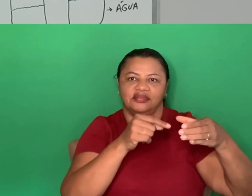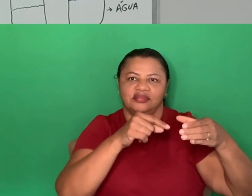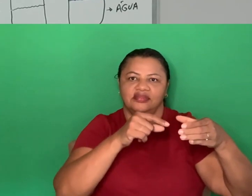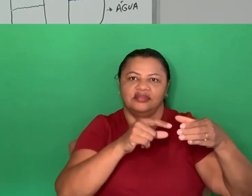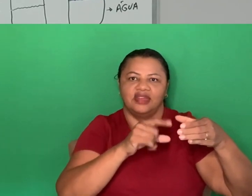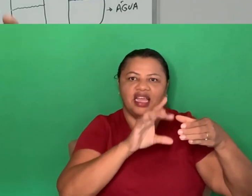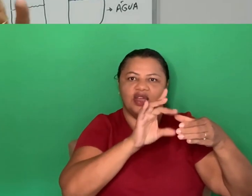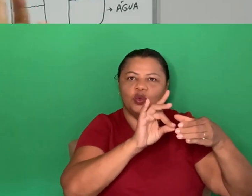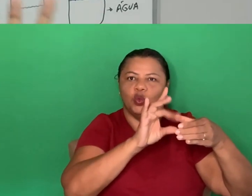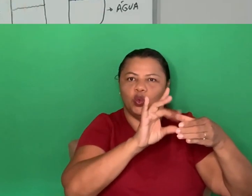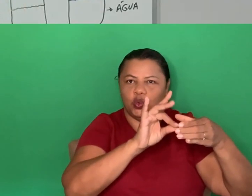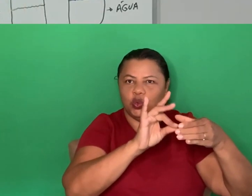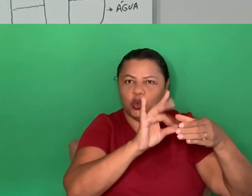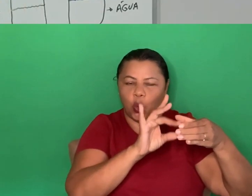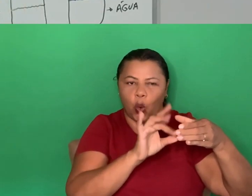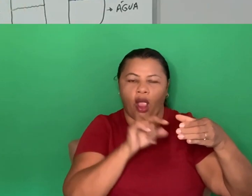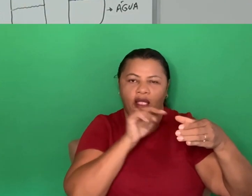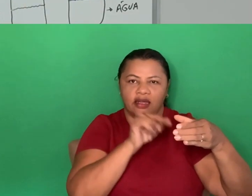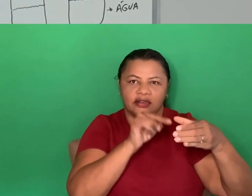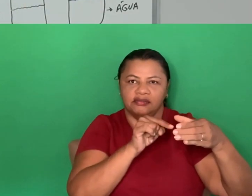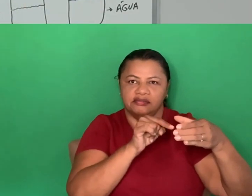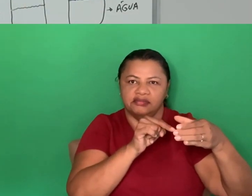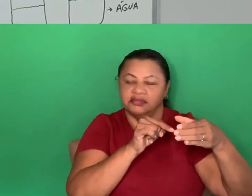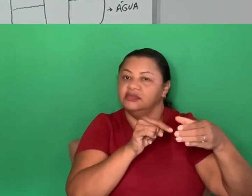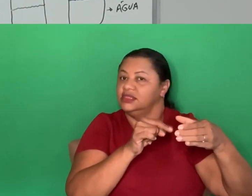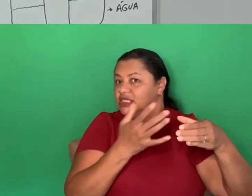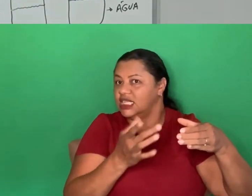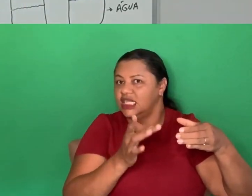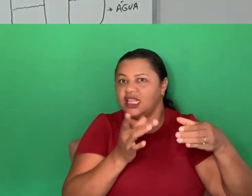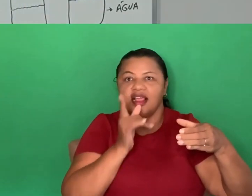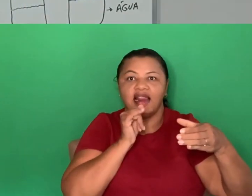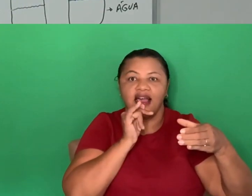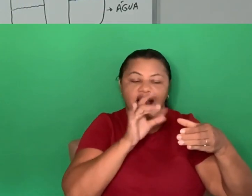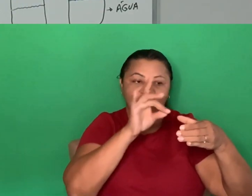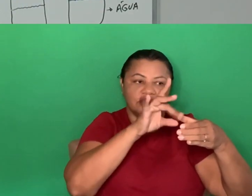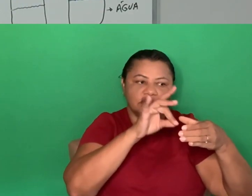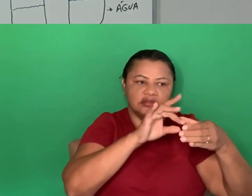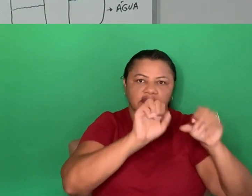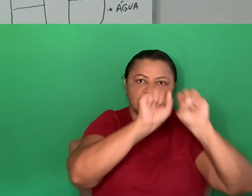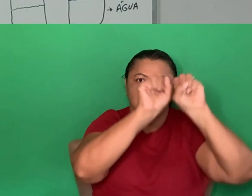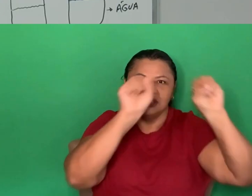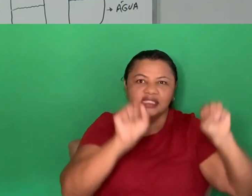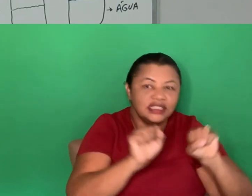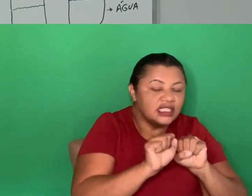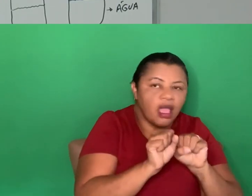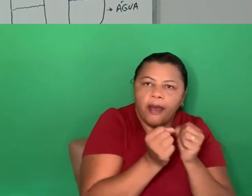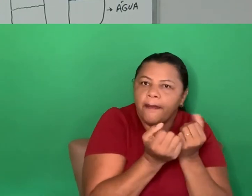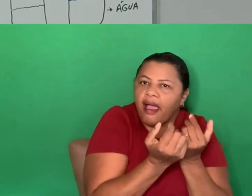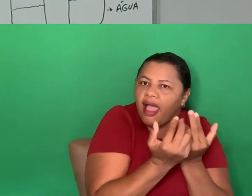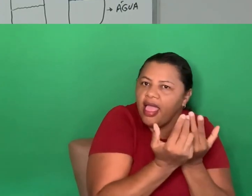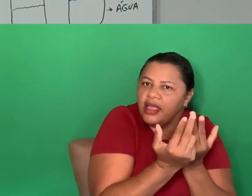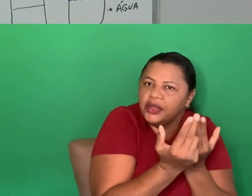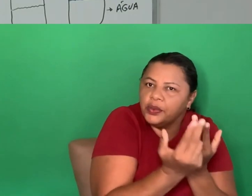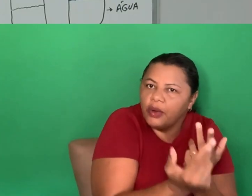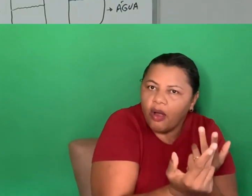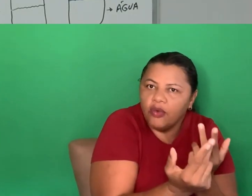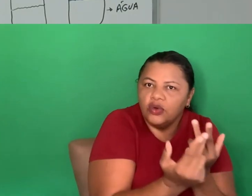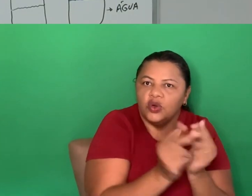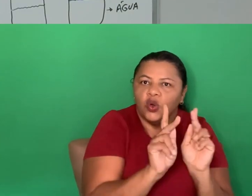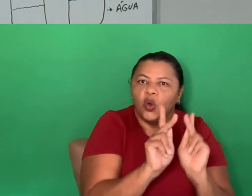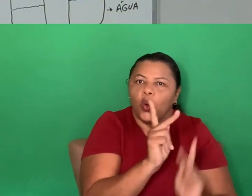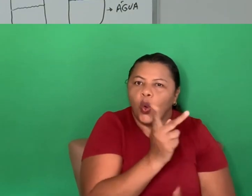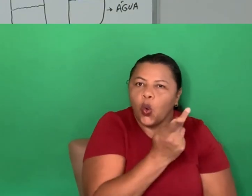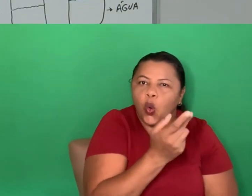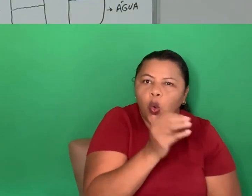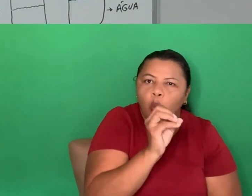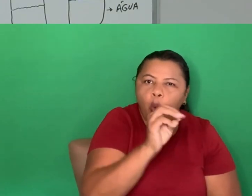Então, fase é isso. É cada parte homogênea lá do meu sistema. Tá bom? Então, dá exemplos aí de sistema